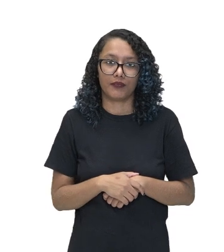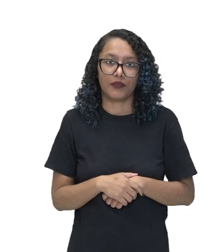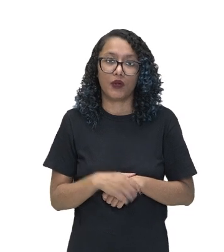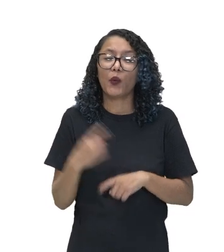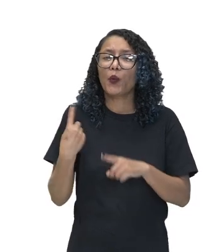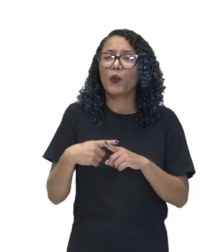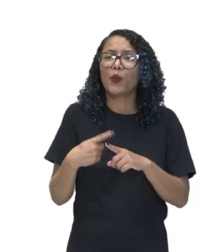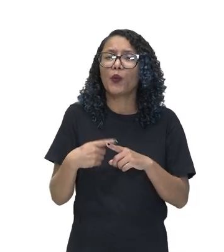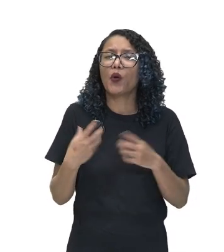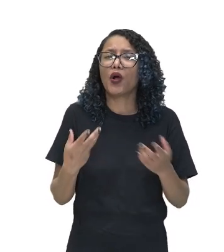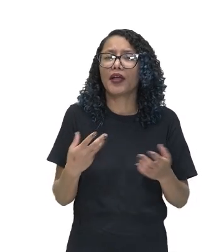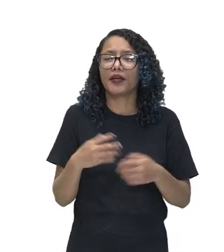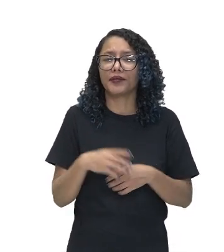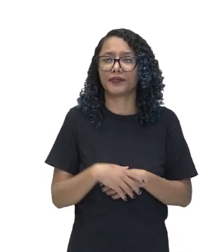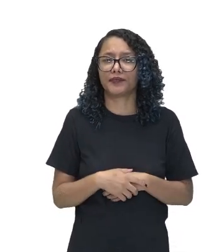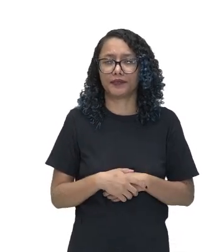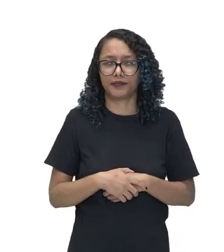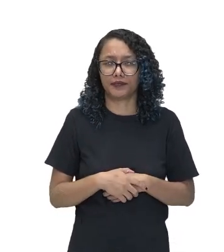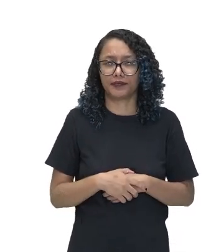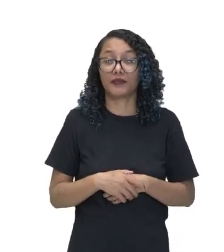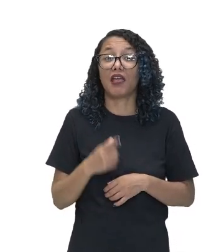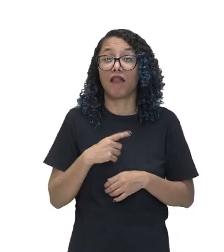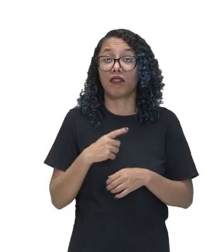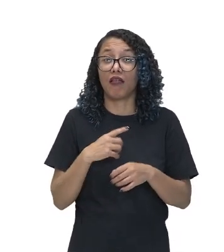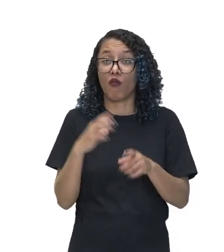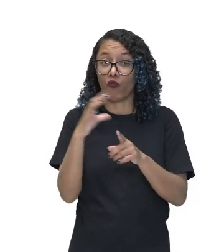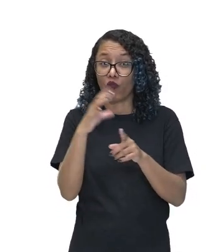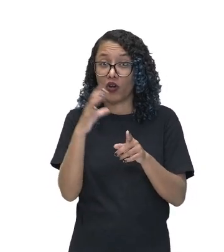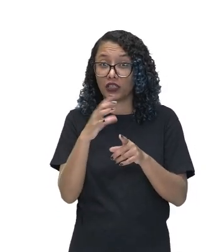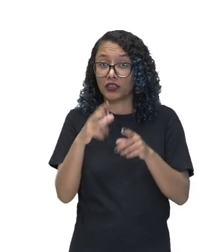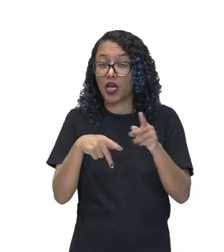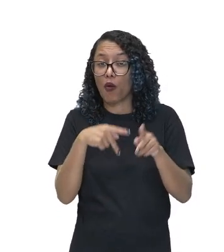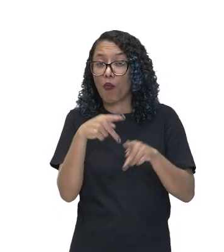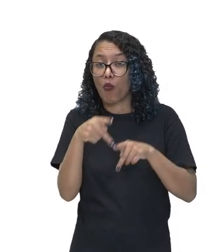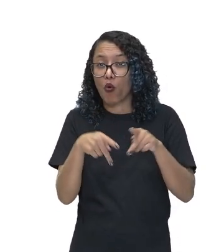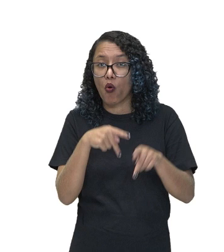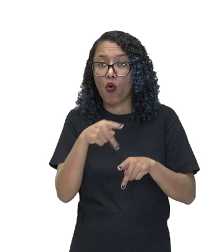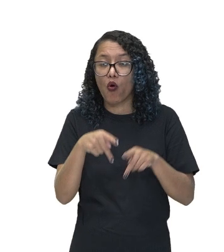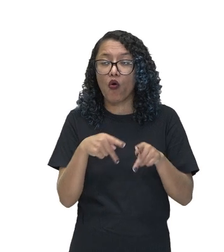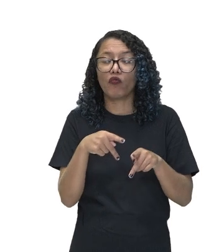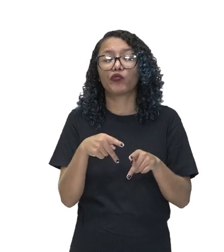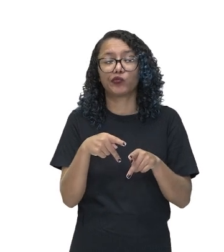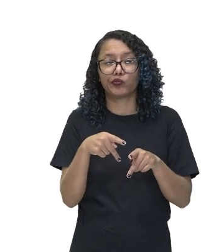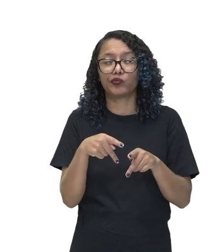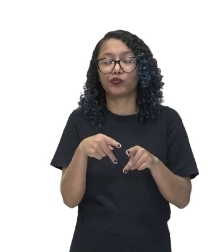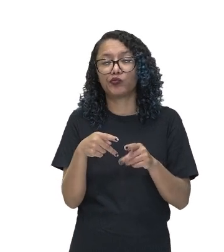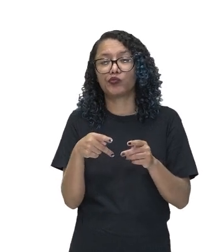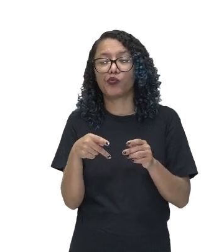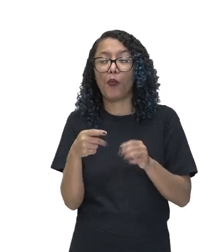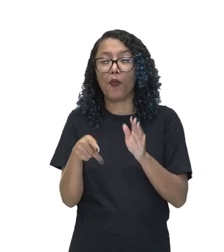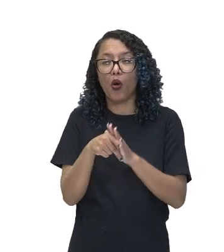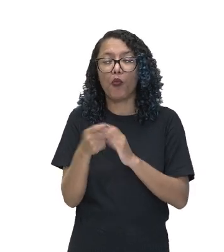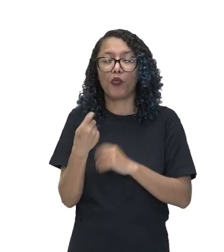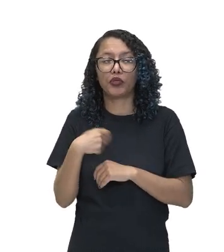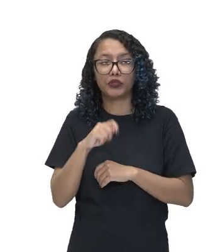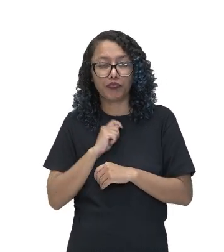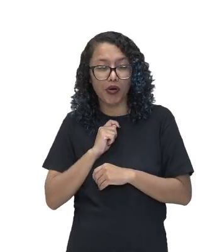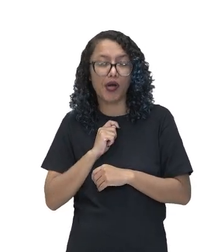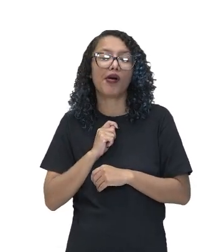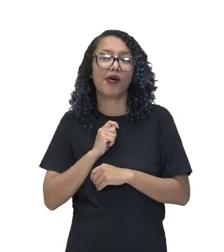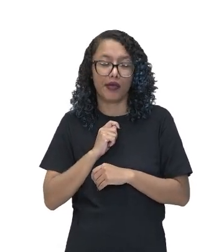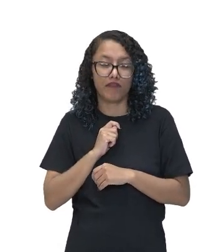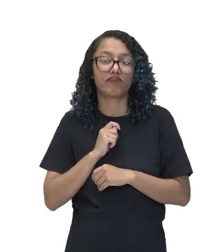conta da influência, né, da população, da influência da colonização espanhola, onde vieram